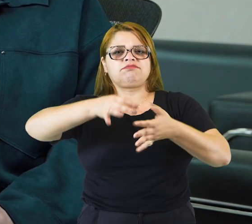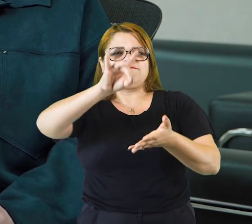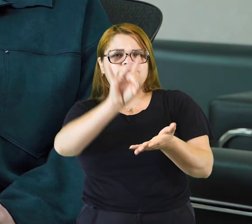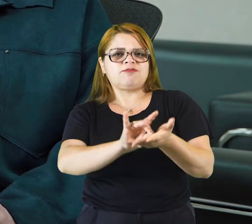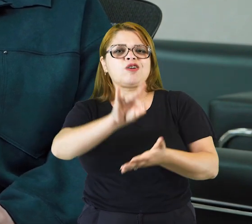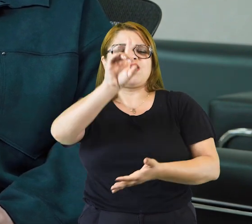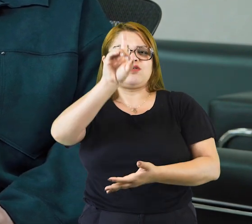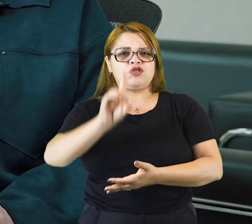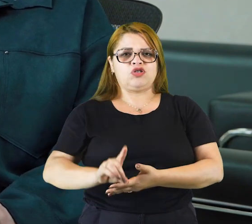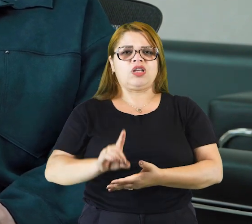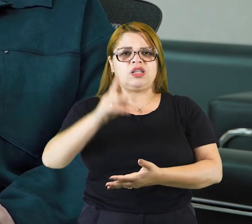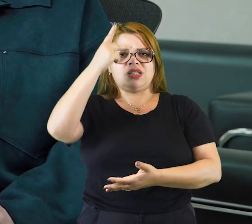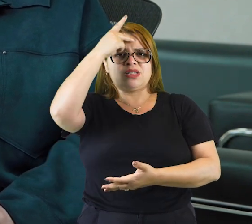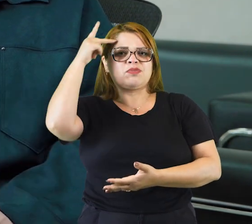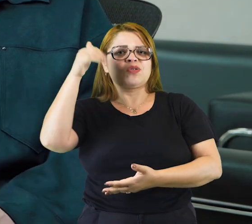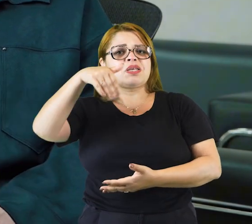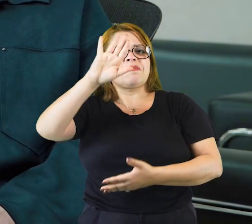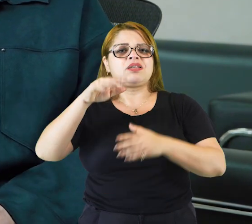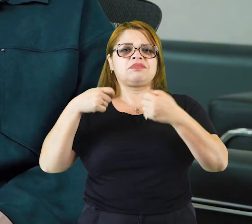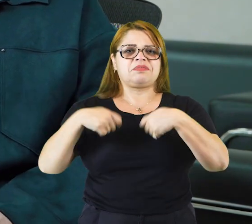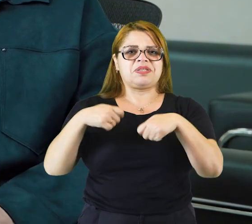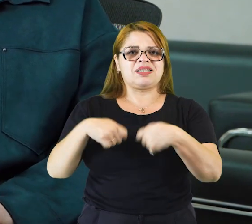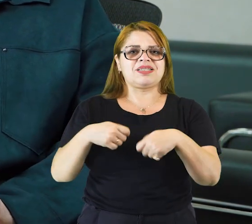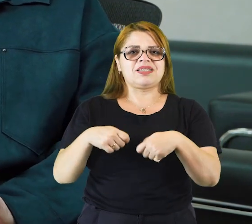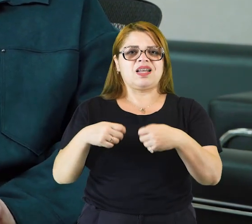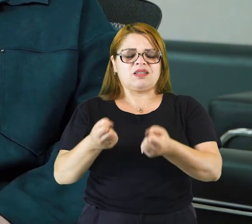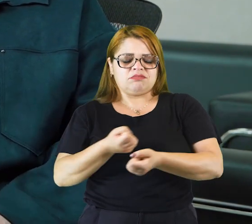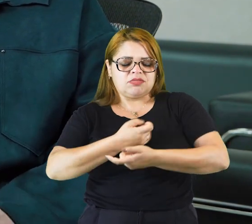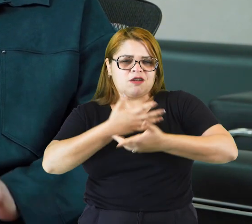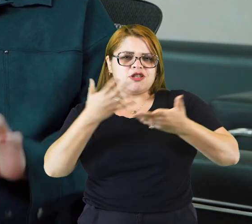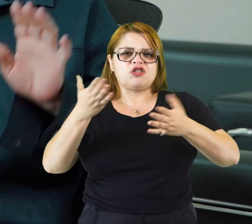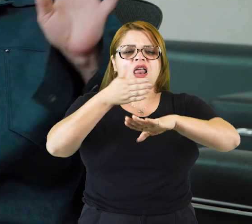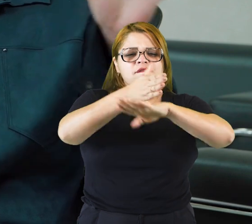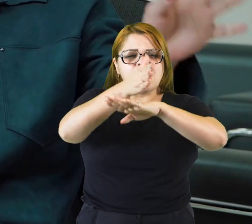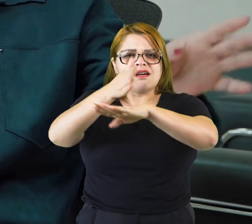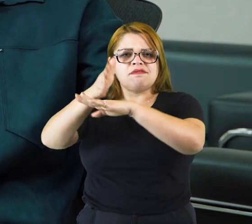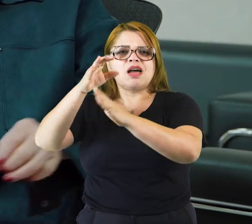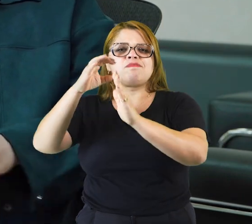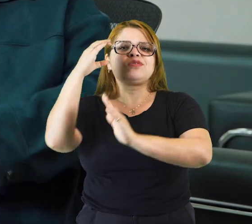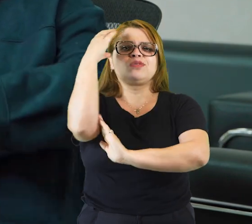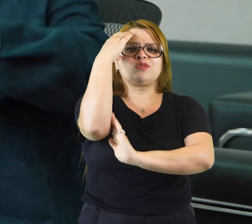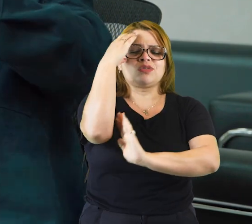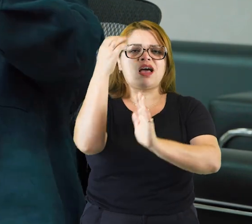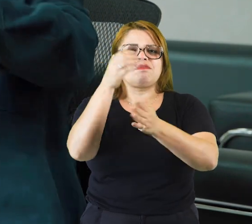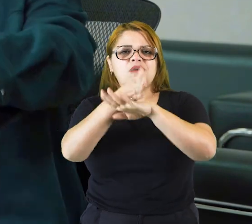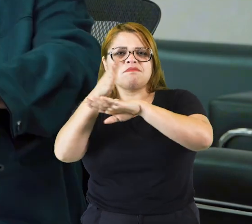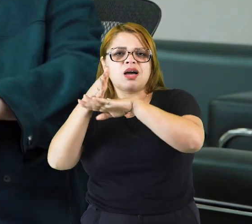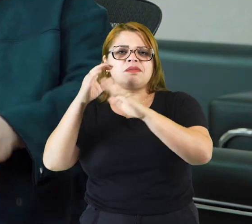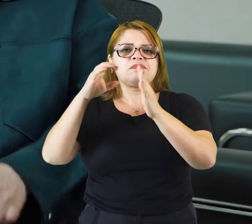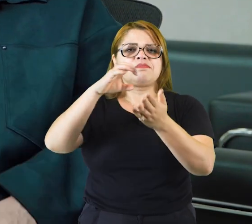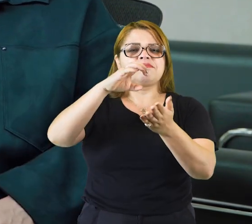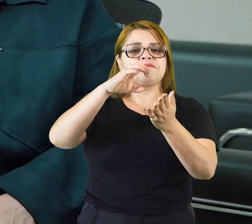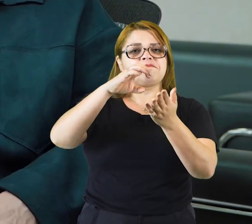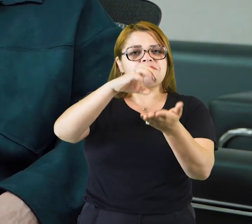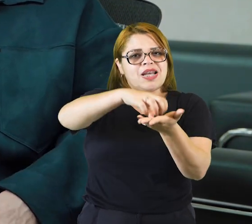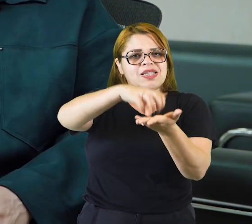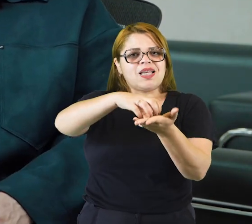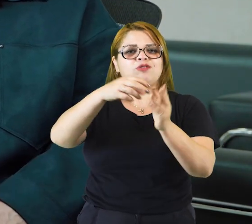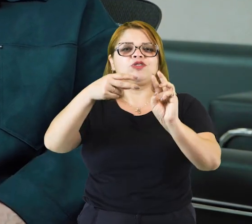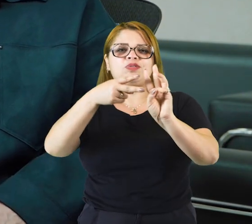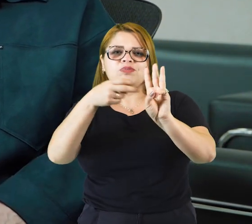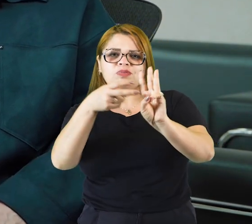os direitos das pessoas menos favorecidas. Então, ela tem uma energia, ela vai para o Juruá, vai para as aldeias